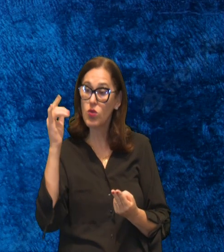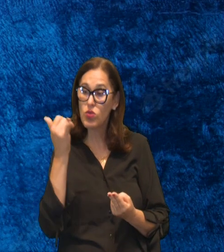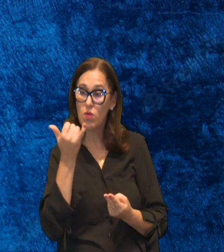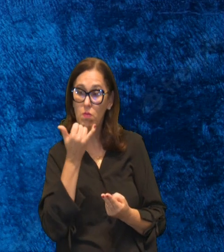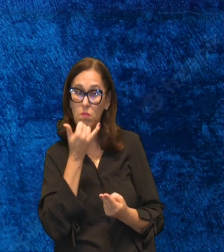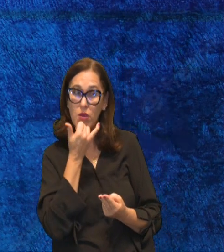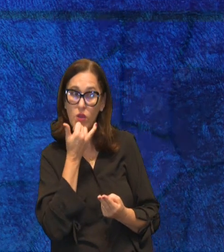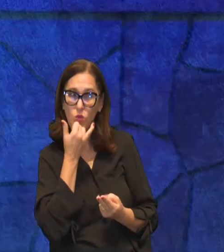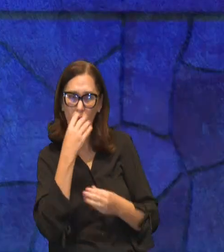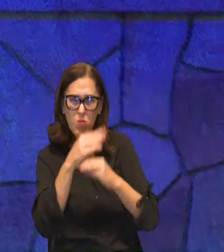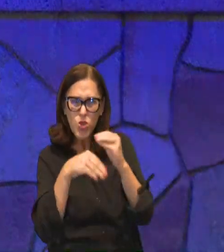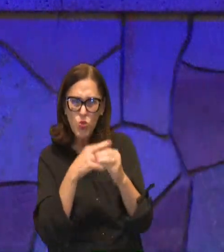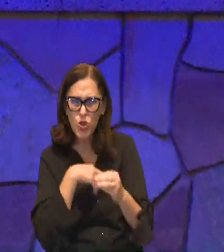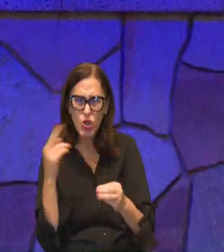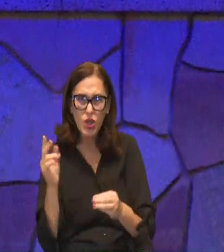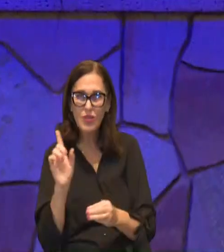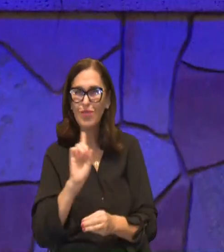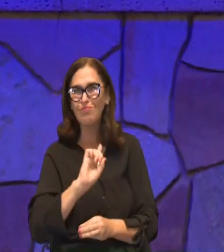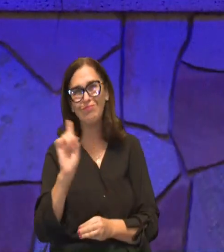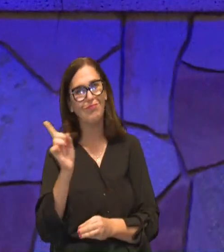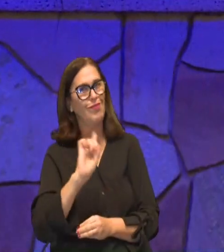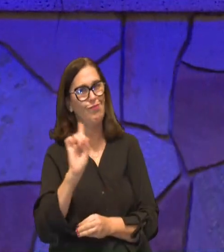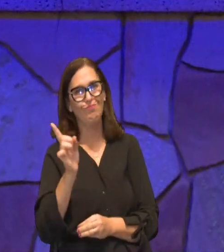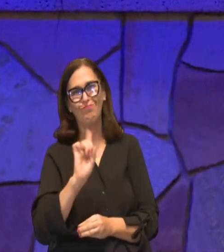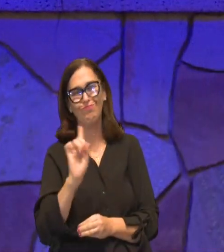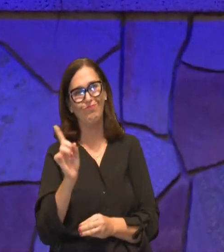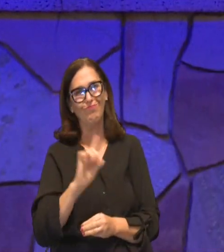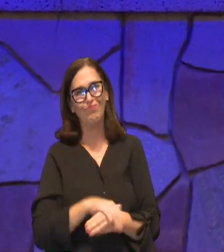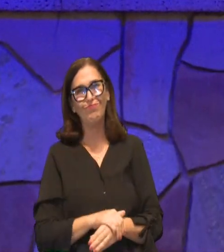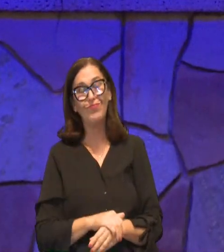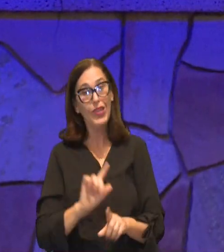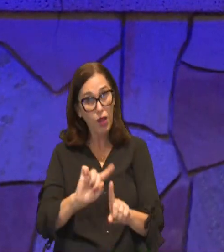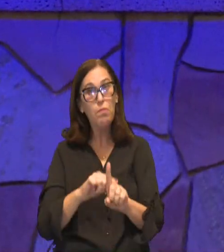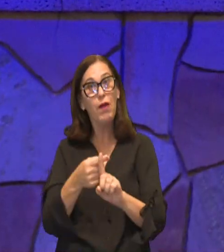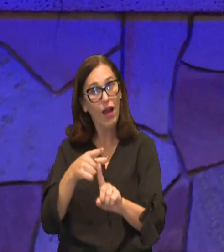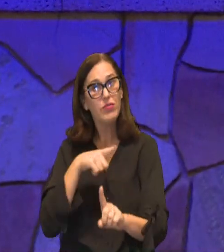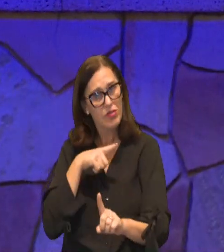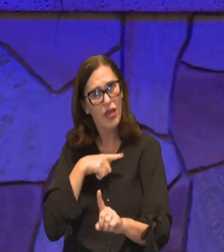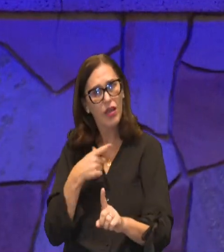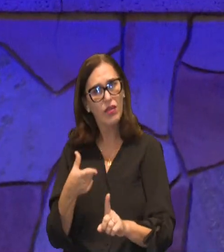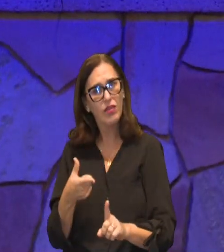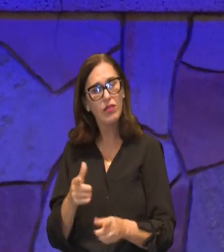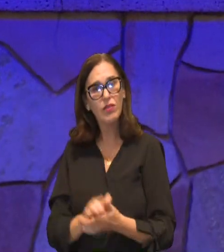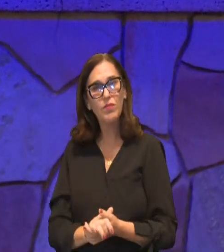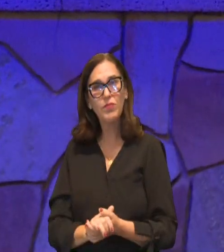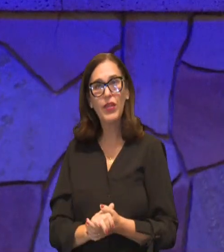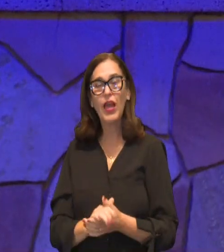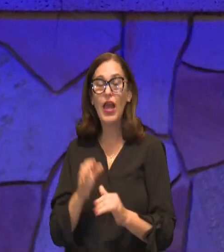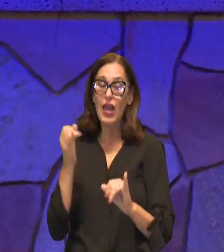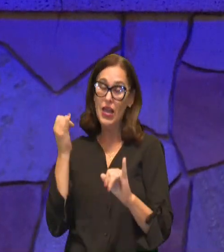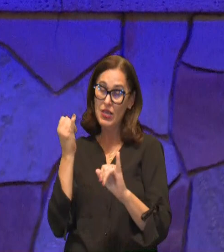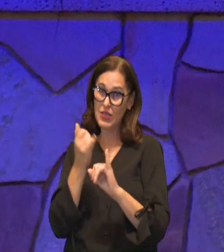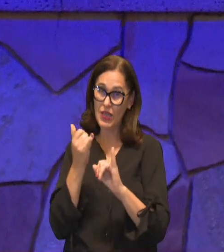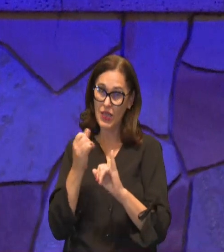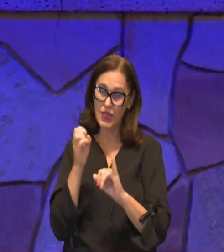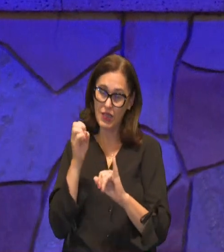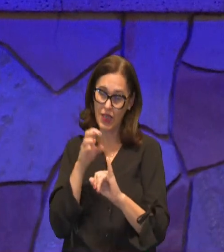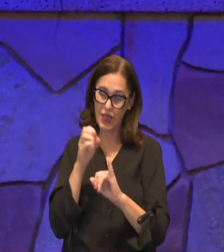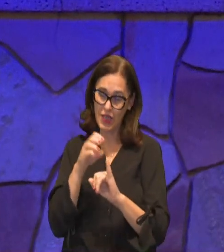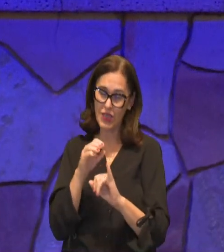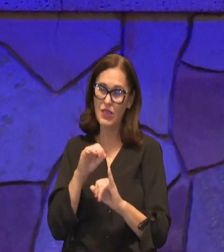Sincretismo religioso, queridos. Mas ainda mais, Isaías 5, no verso